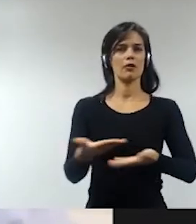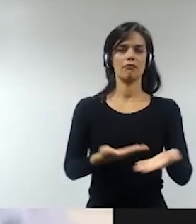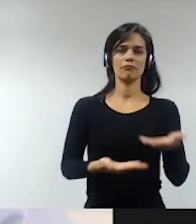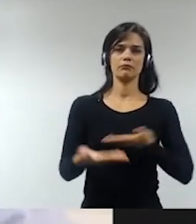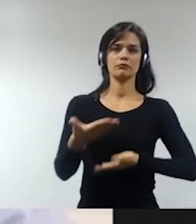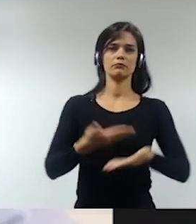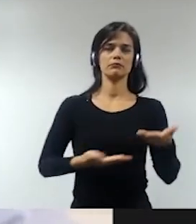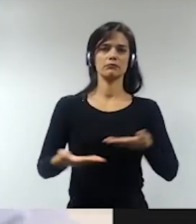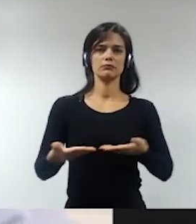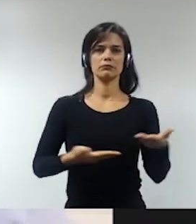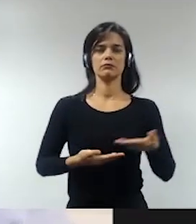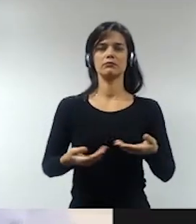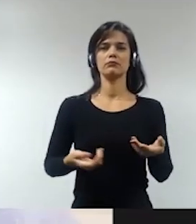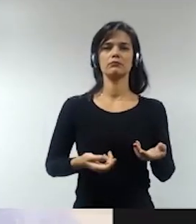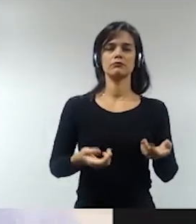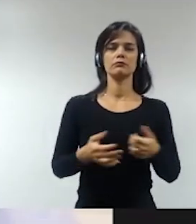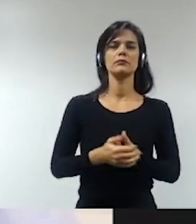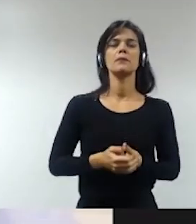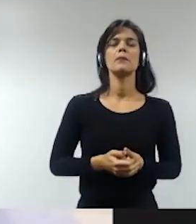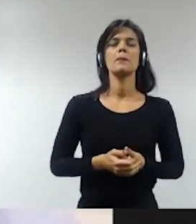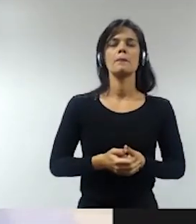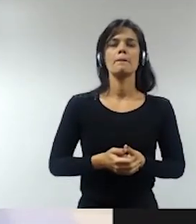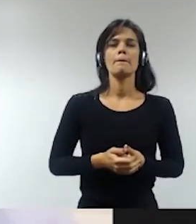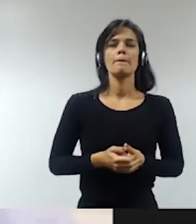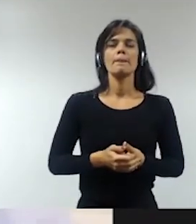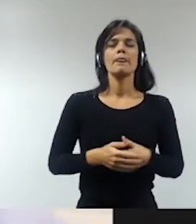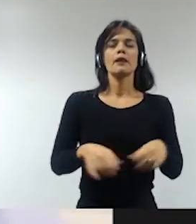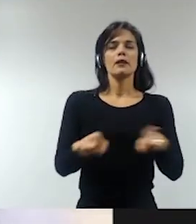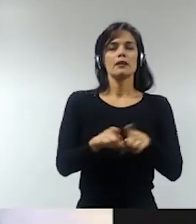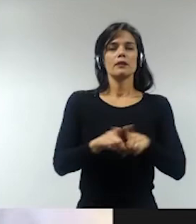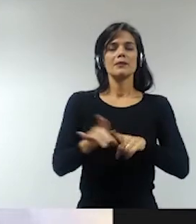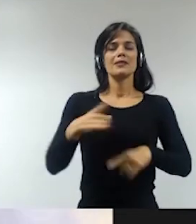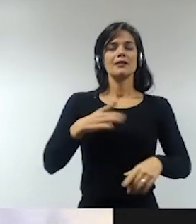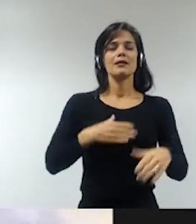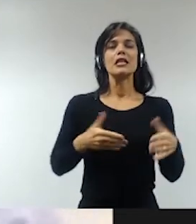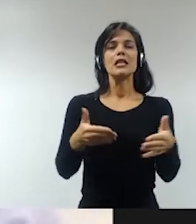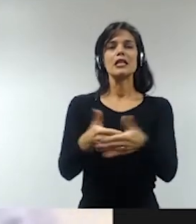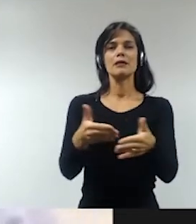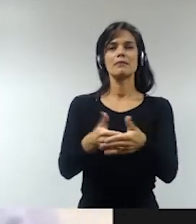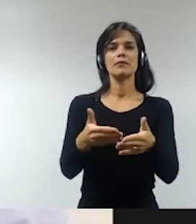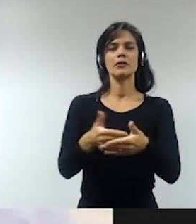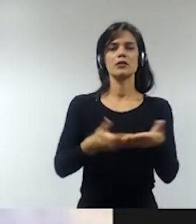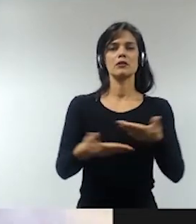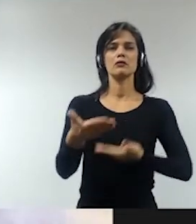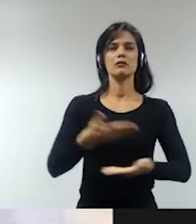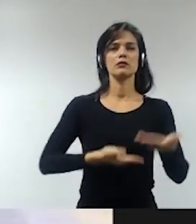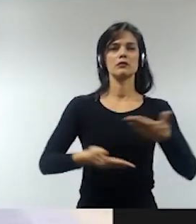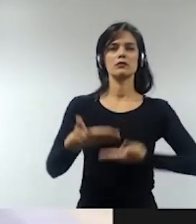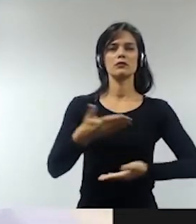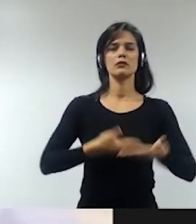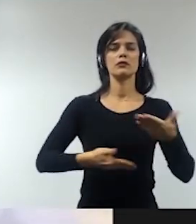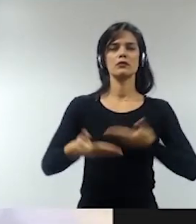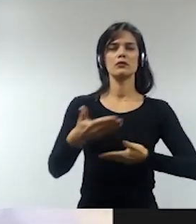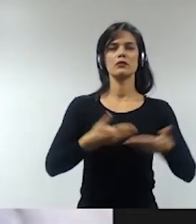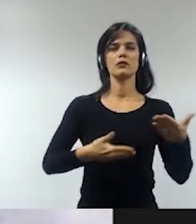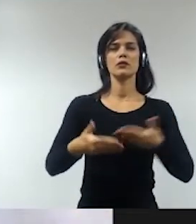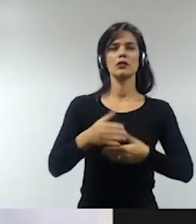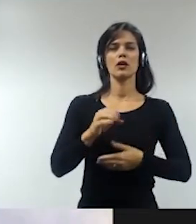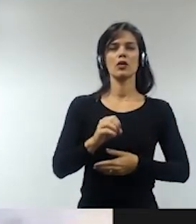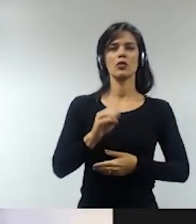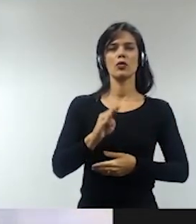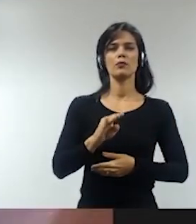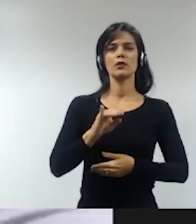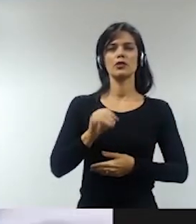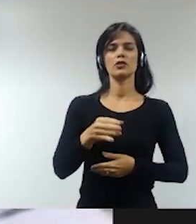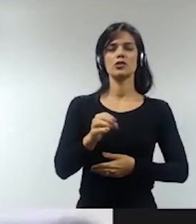relação à habilitação, divergência e impugnação de crédito, e também limites em relação à mediação quanto à objeção a plano